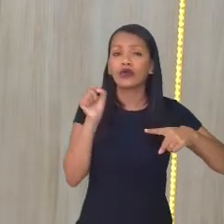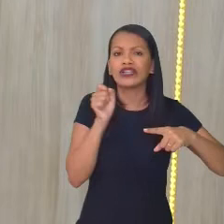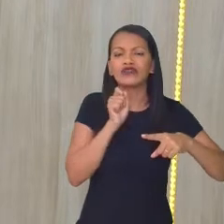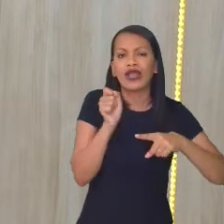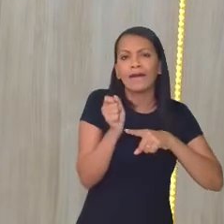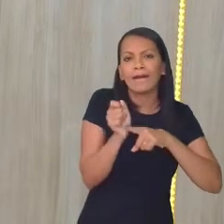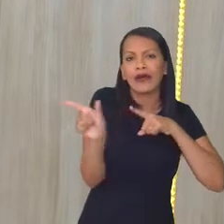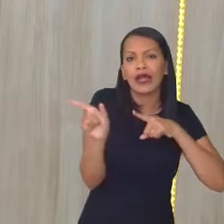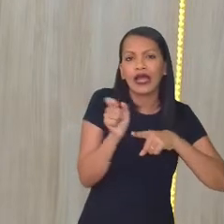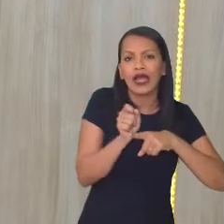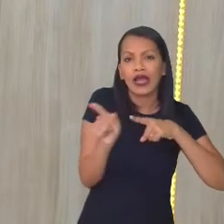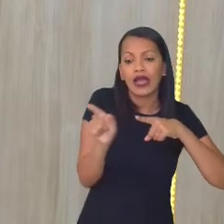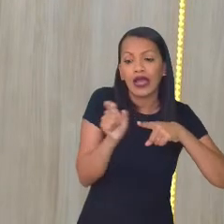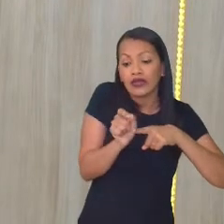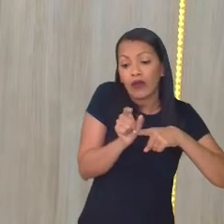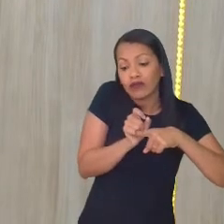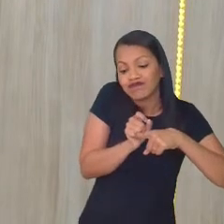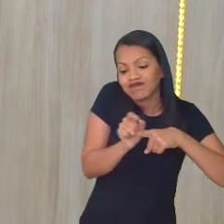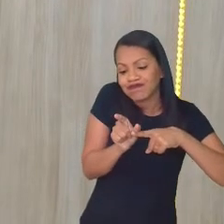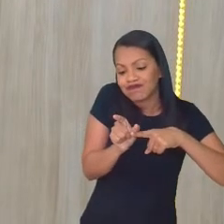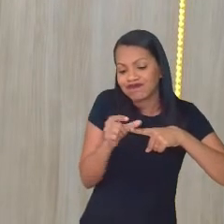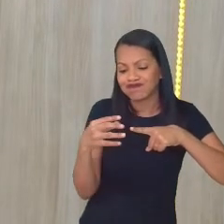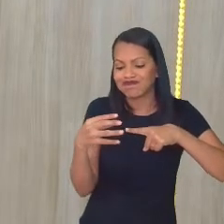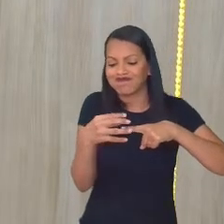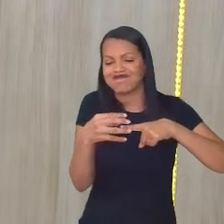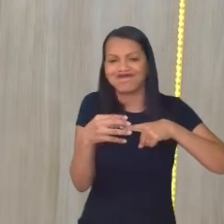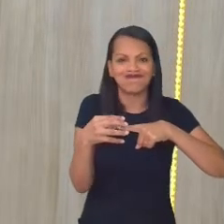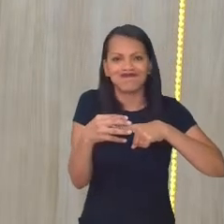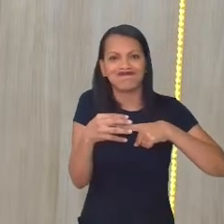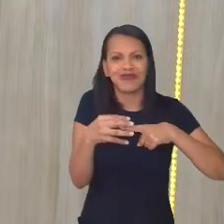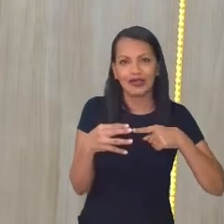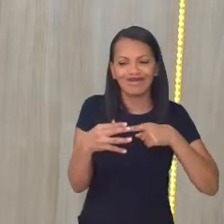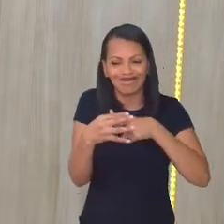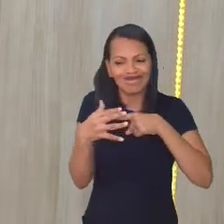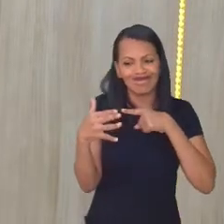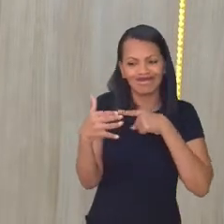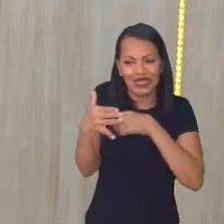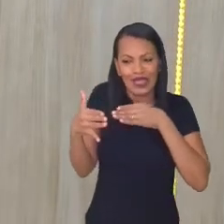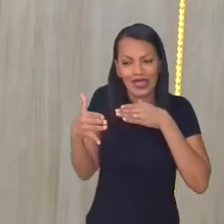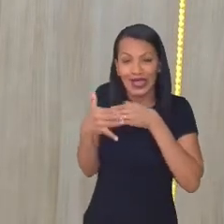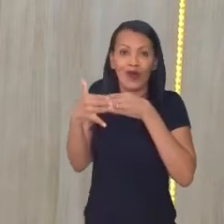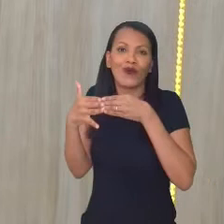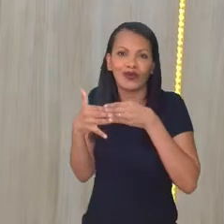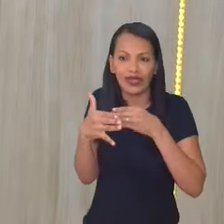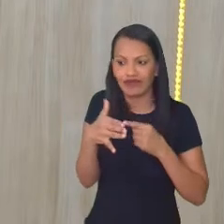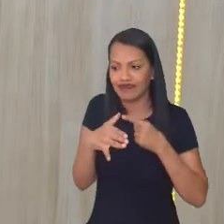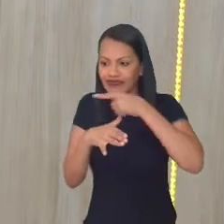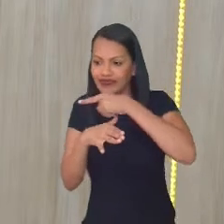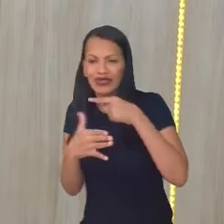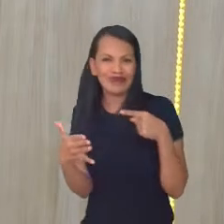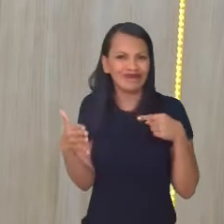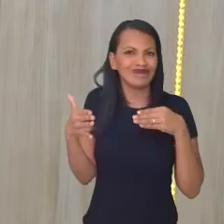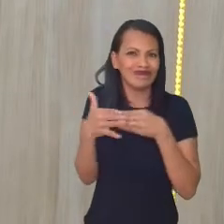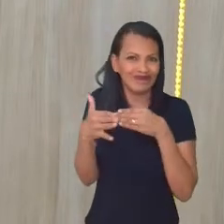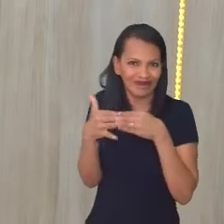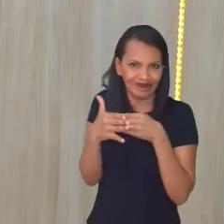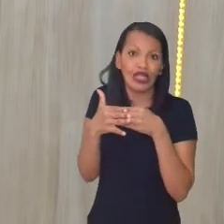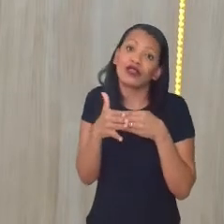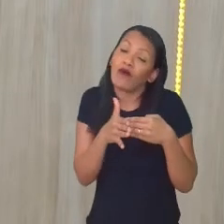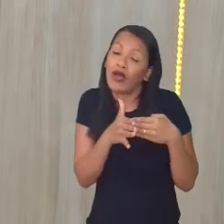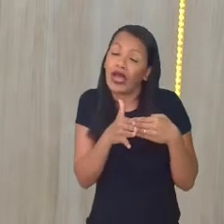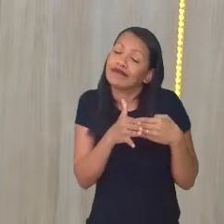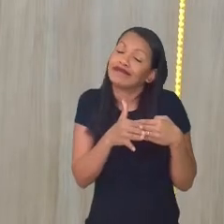o esperma fica retido na camisinha. Então, é por isso que ele serve de proteção e não vai ter